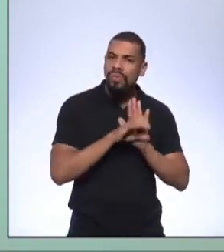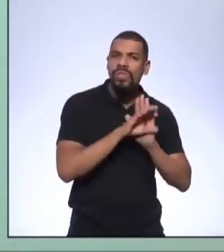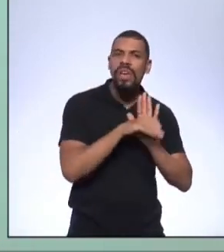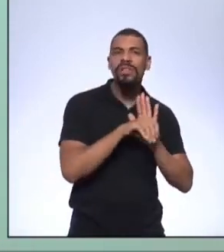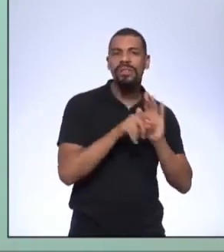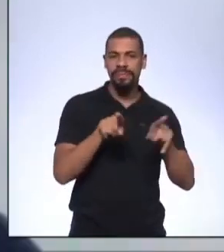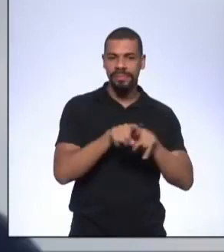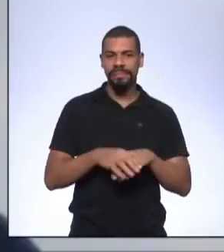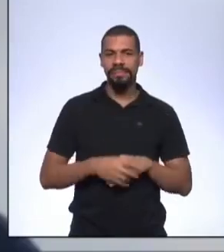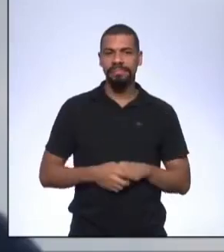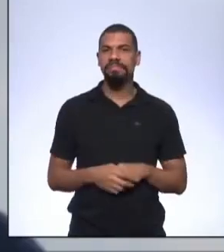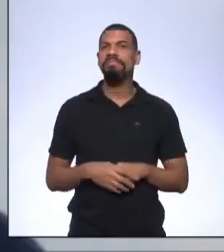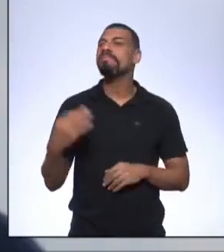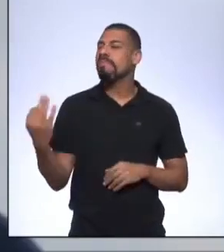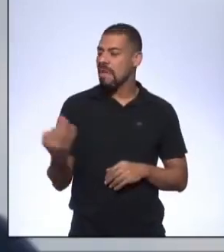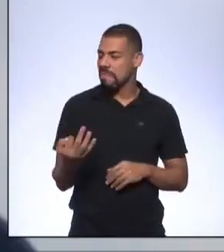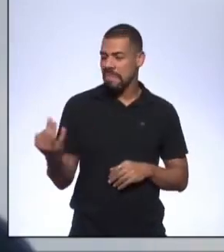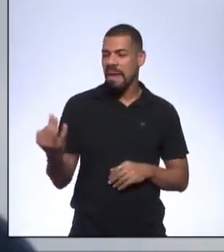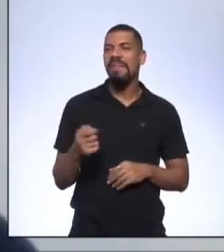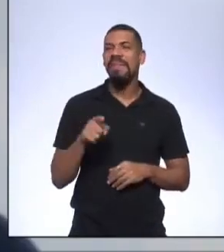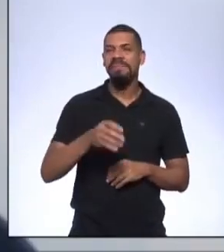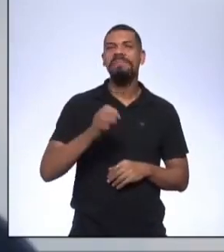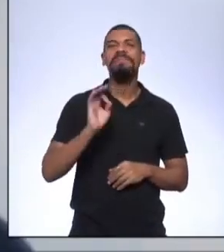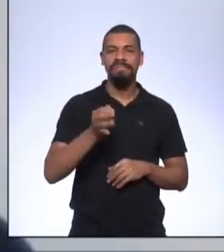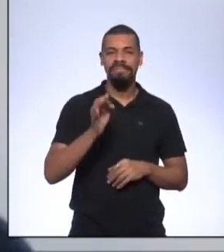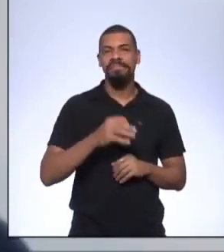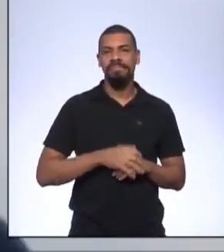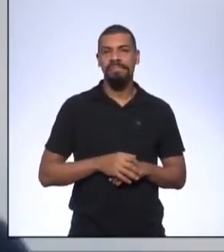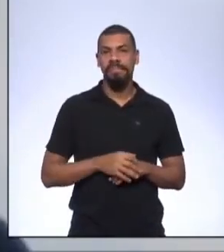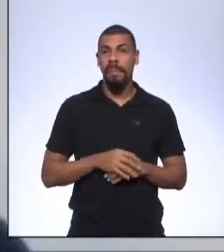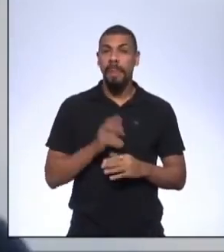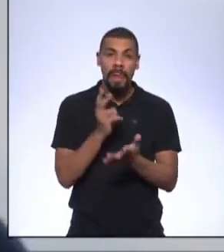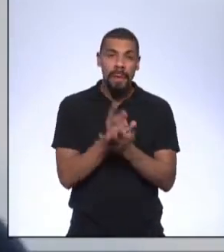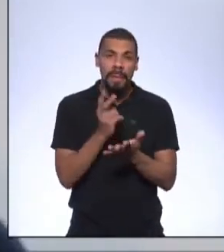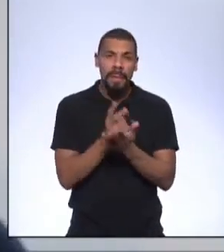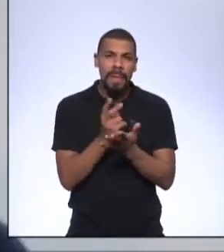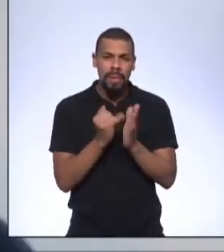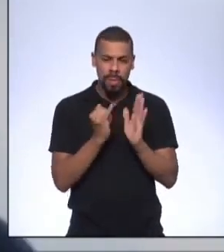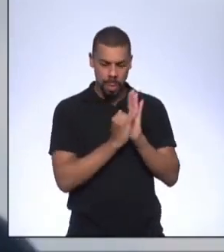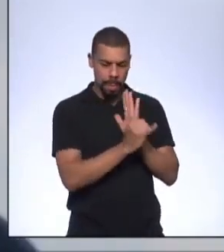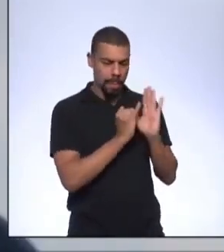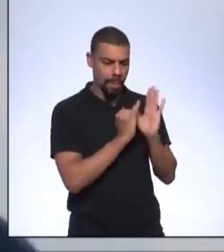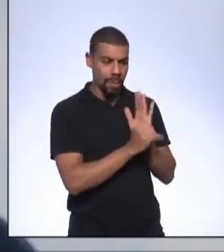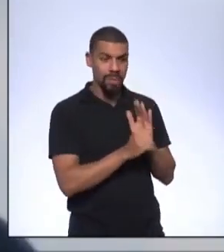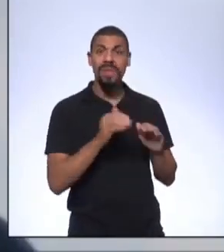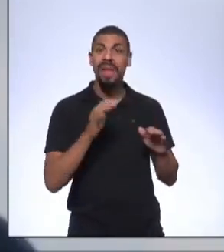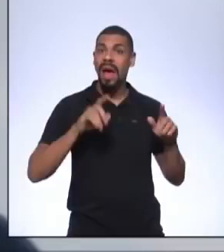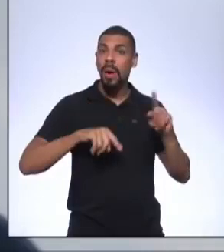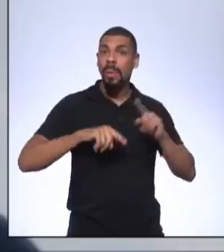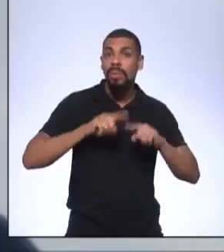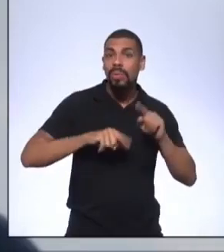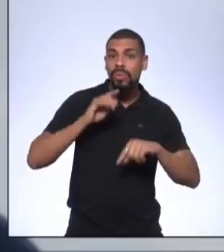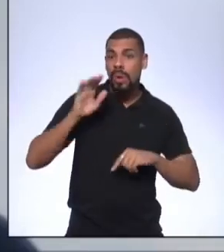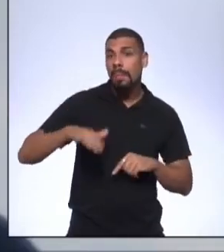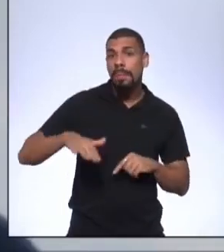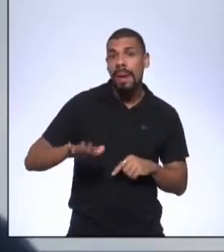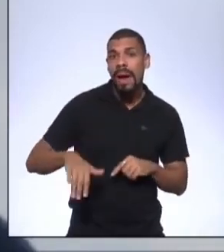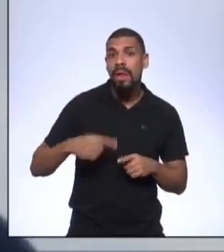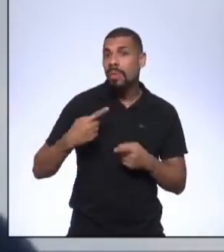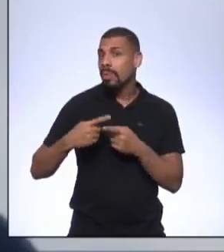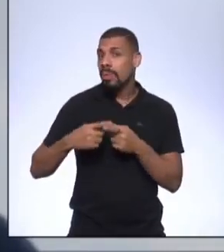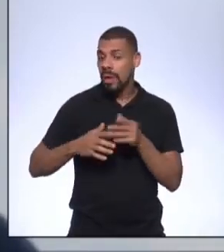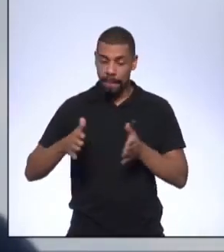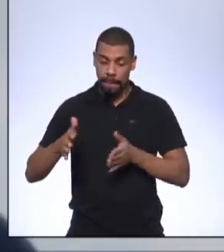protecionismo. Perfeito, é exatamente isso. Às vezes, mesmo pagando a taxa, o produto ainda é muito barato, porque o custo dele de